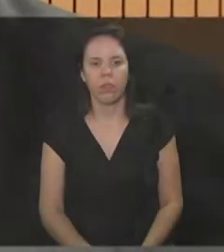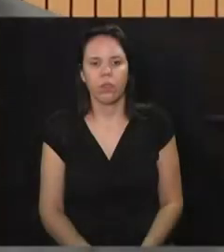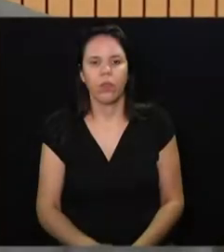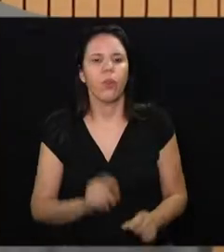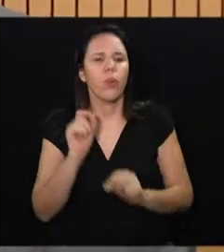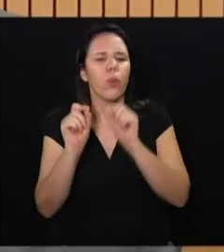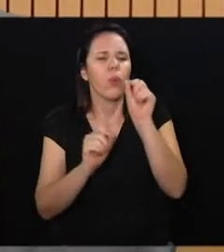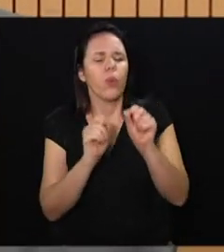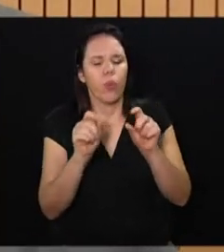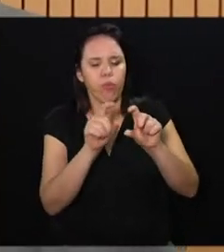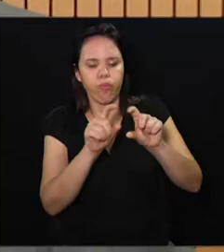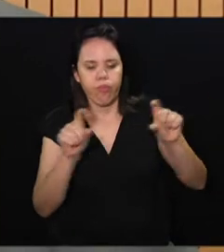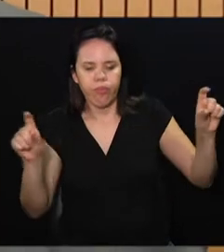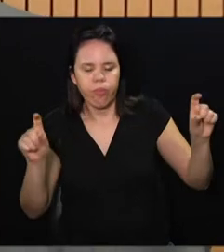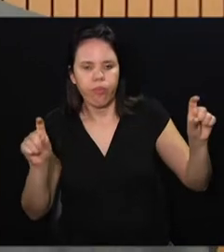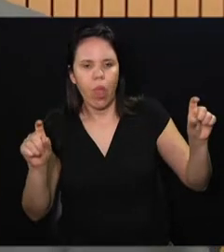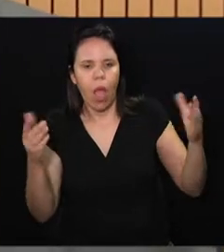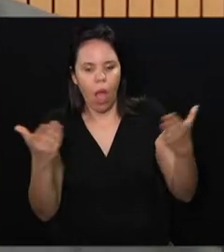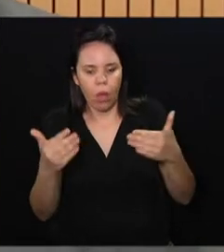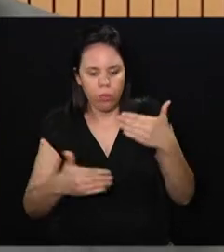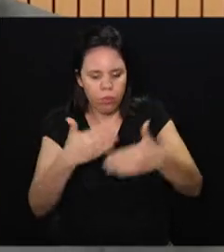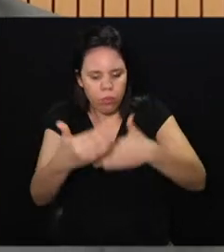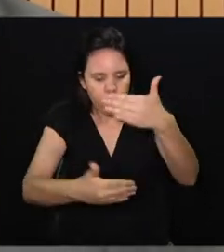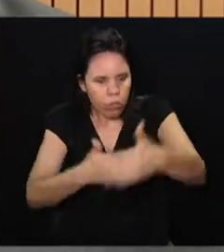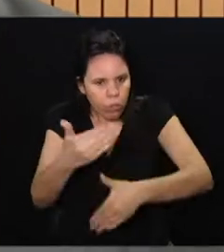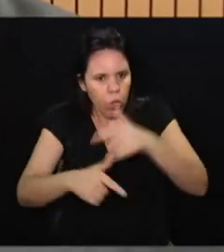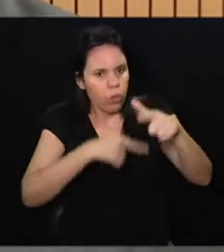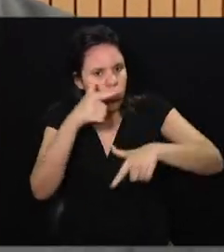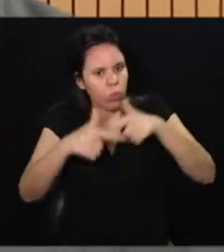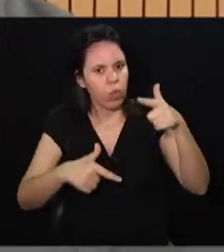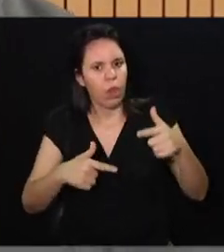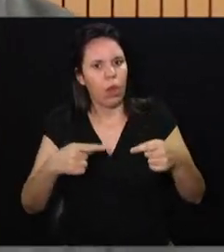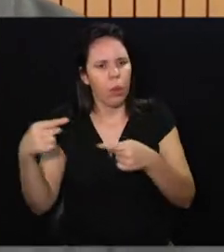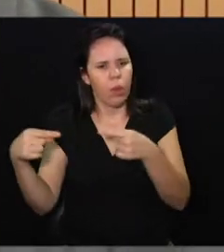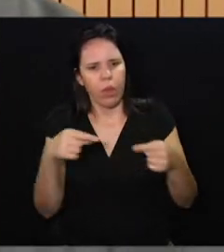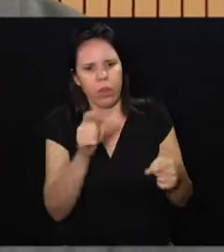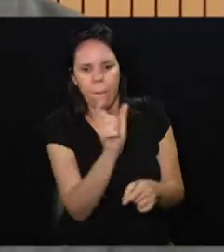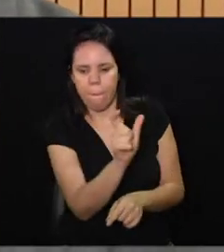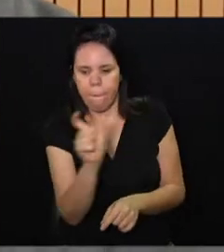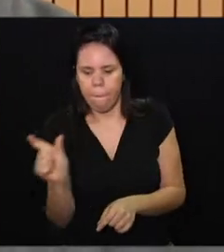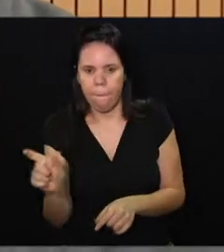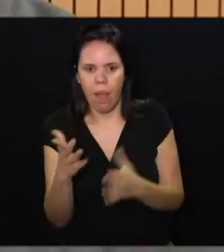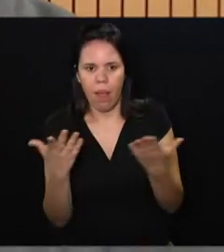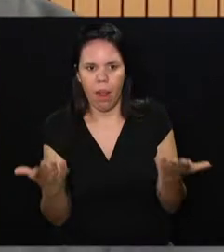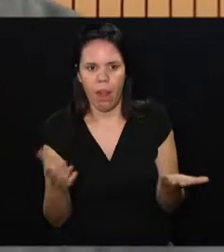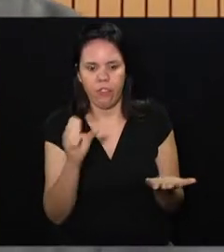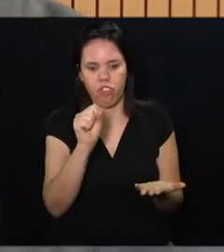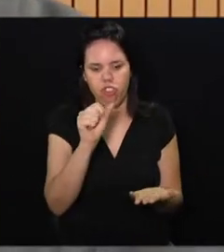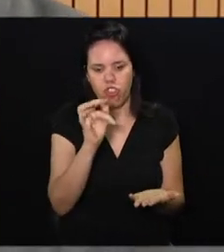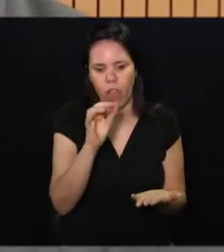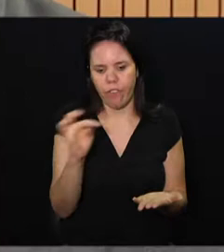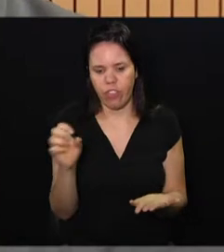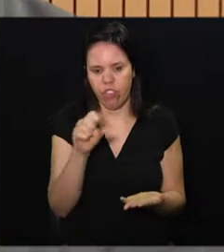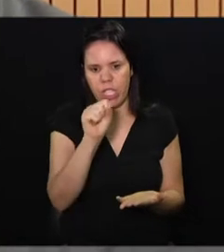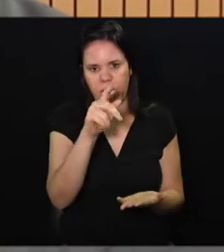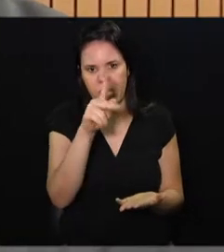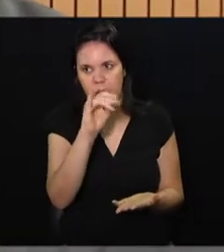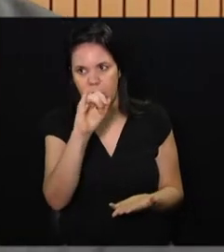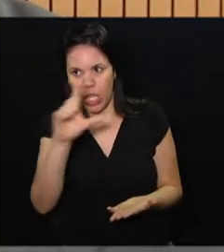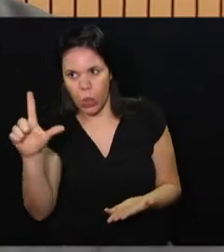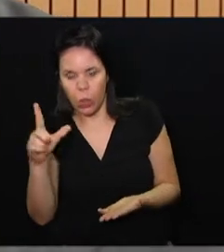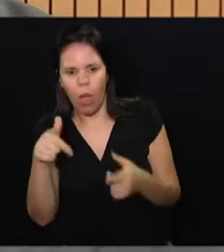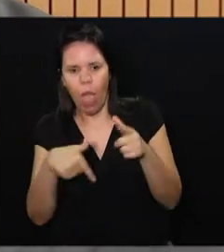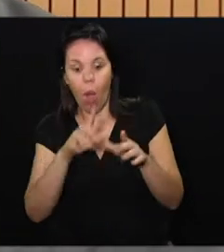Essa tendência que nós estamos falando a respeito do mercado de trabalho, soft skills, ela vem hoje como sendo um complemento das